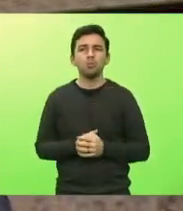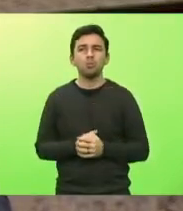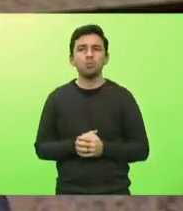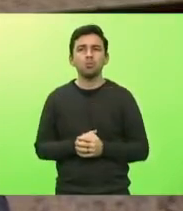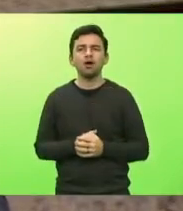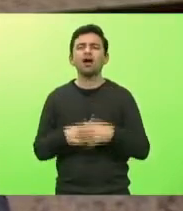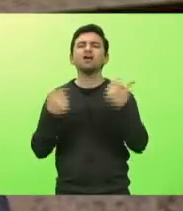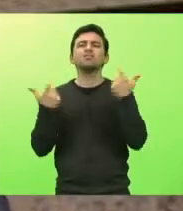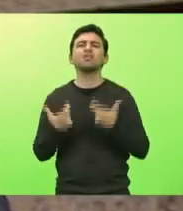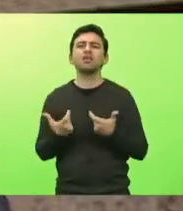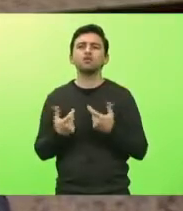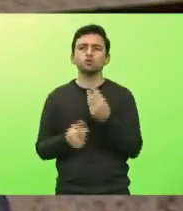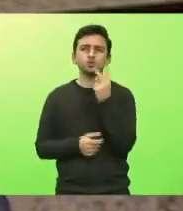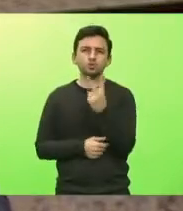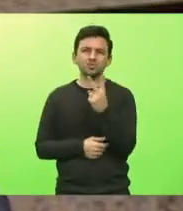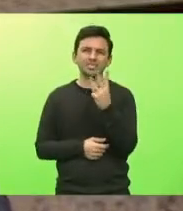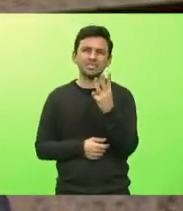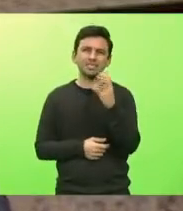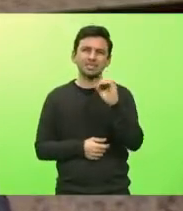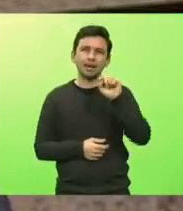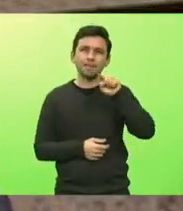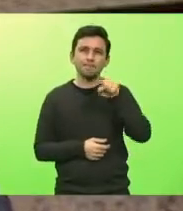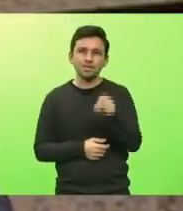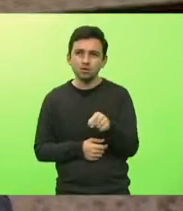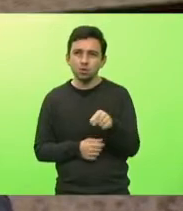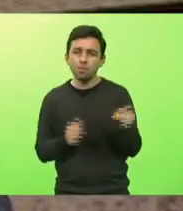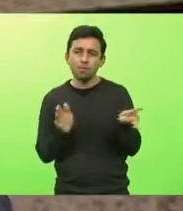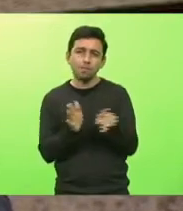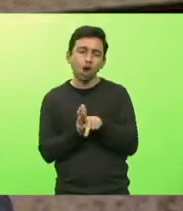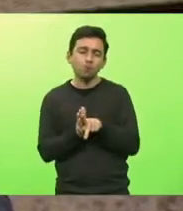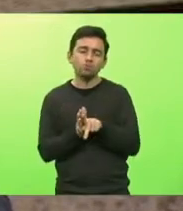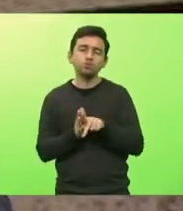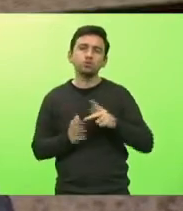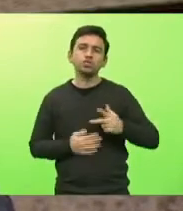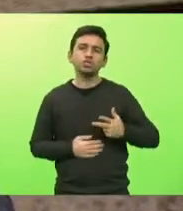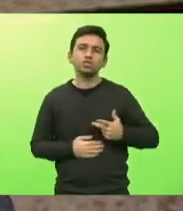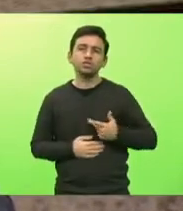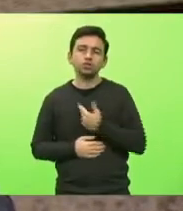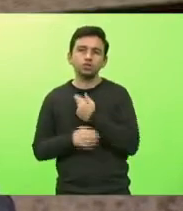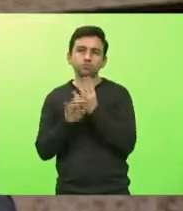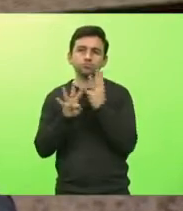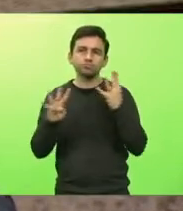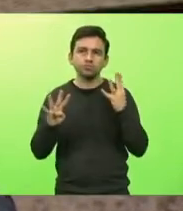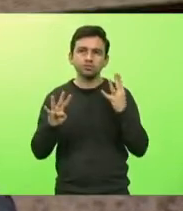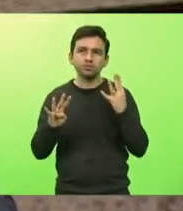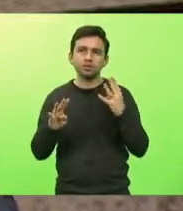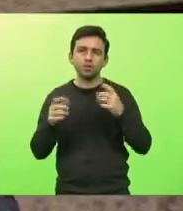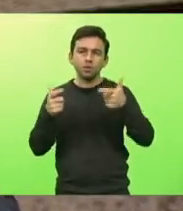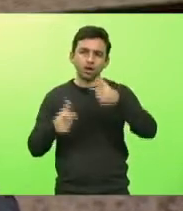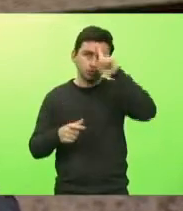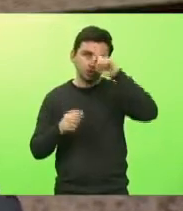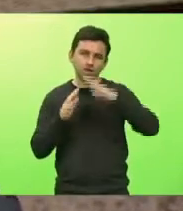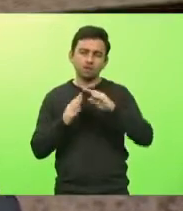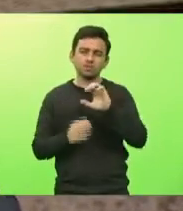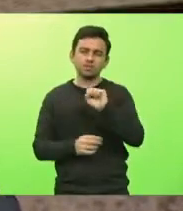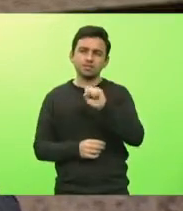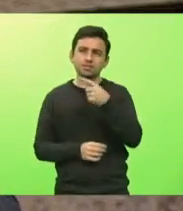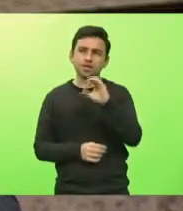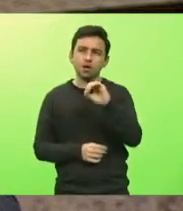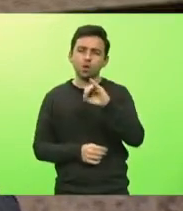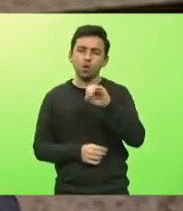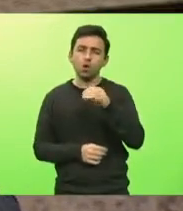Cadê os 230 mil do pagamento das cirurgias eletivas do Hospital São Roque, do município de